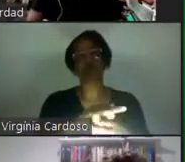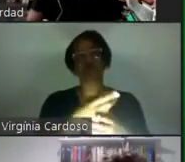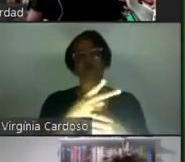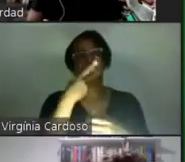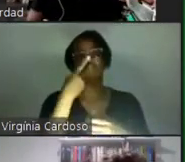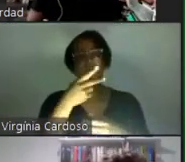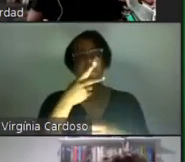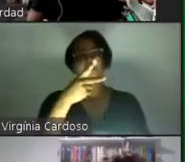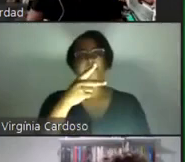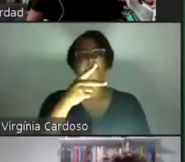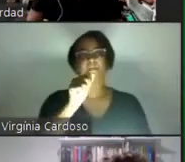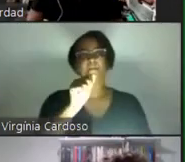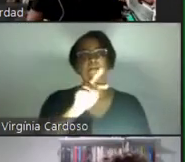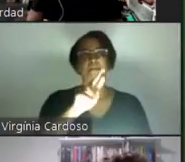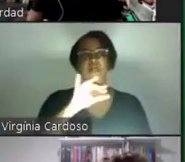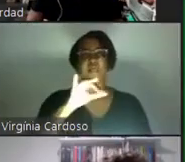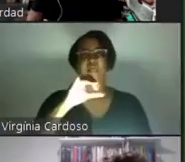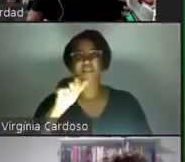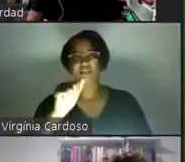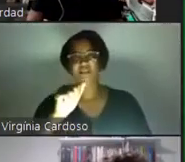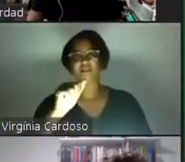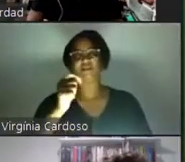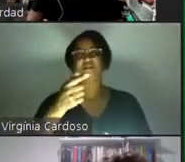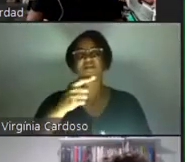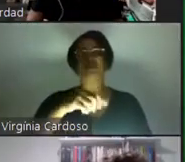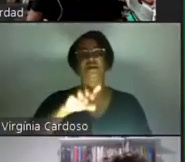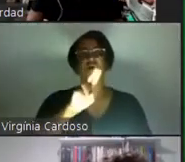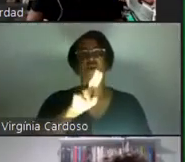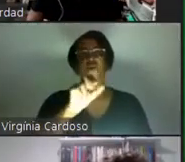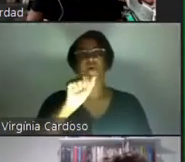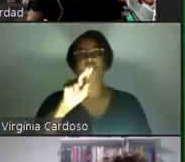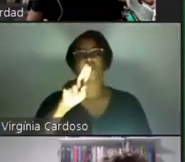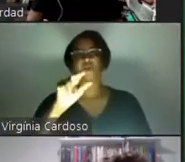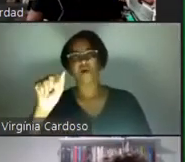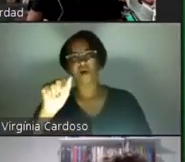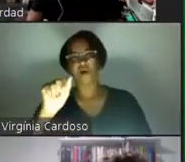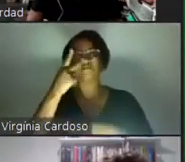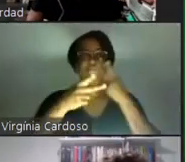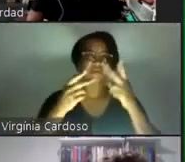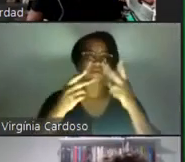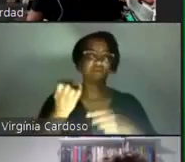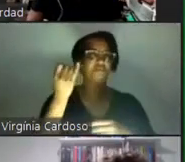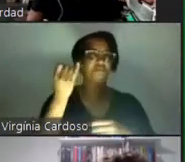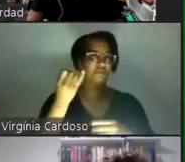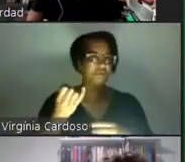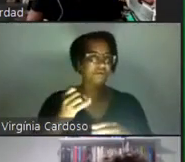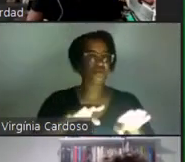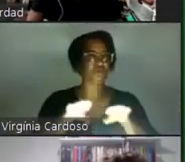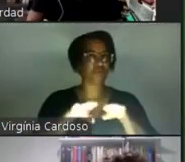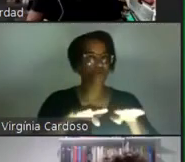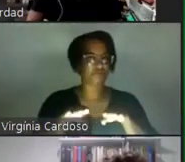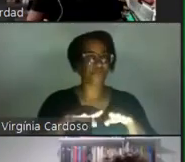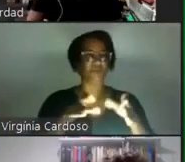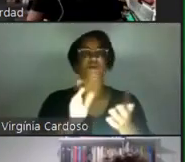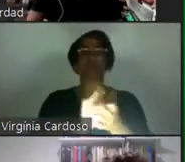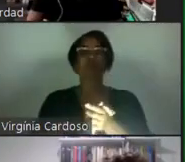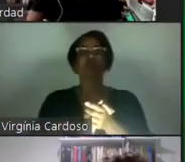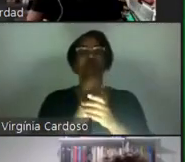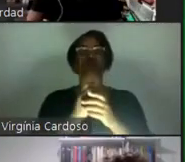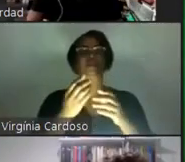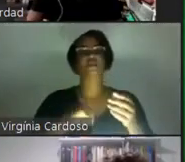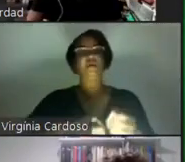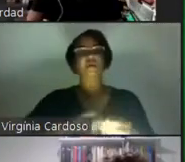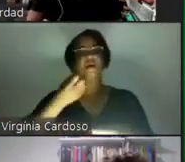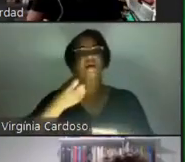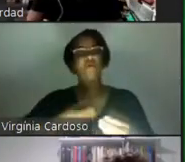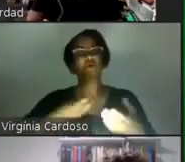Patrícia Oliveira, também lá de Uauá, dizendo que é muito importante esse movimento e que a poesia faz parte